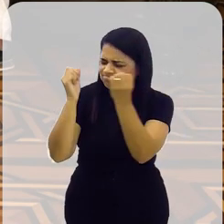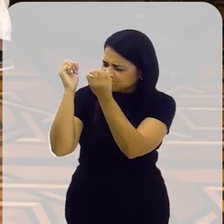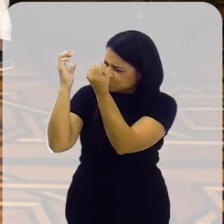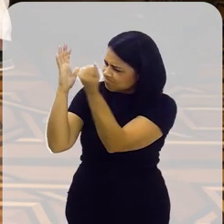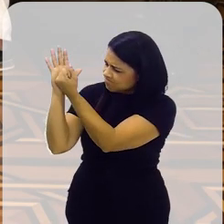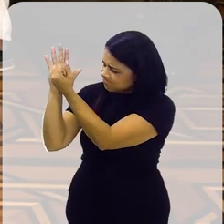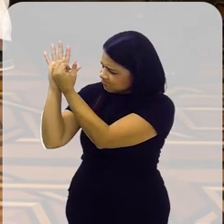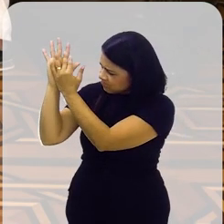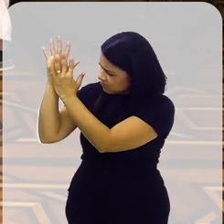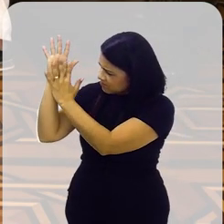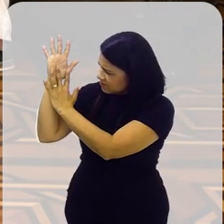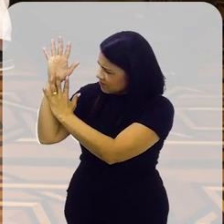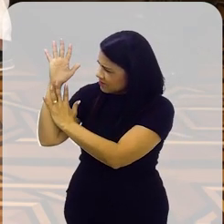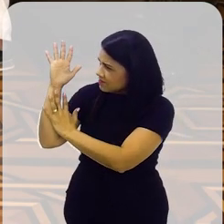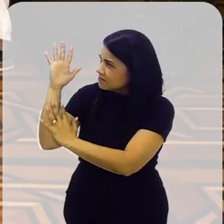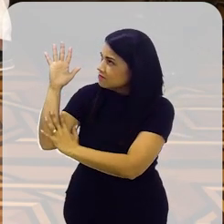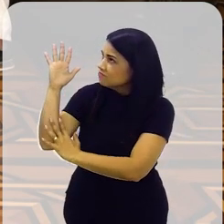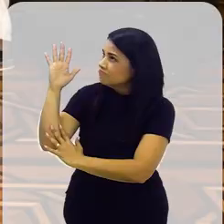derramou, me